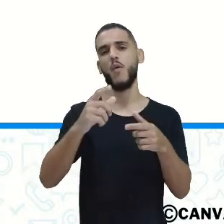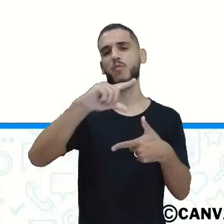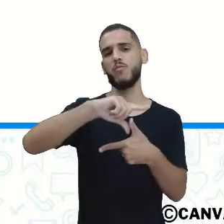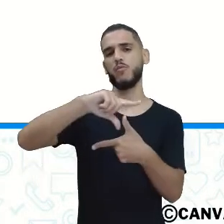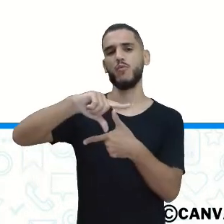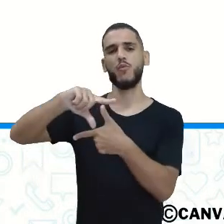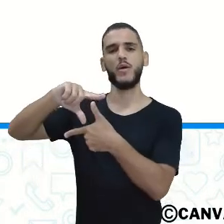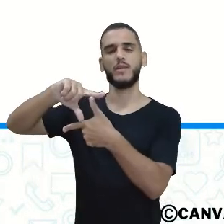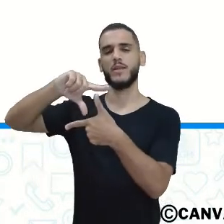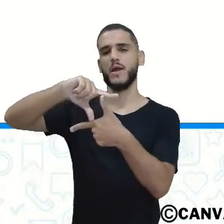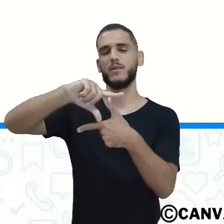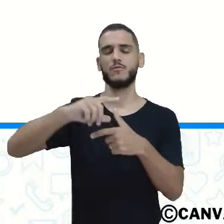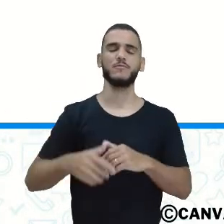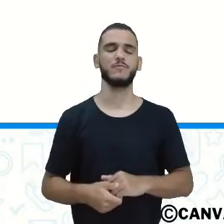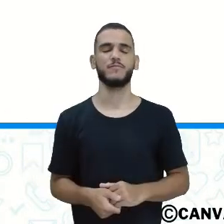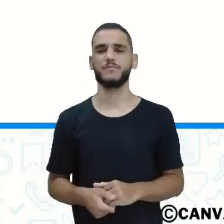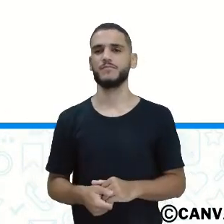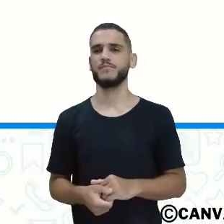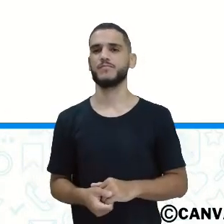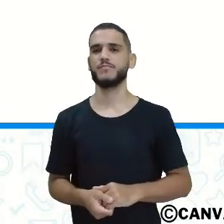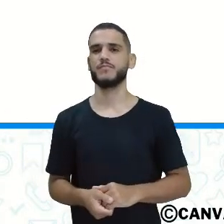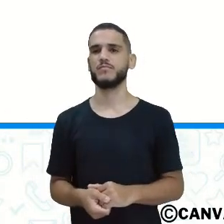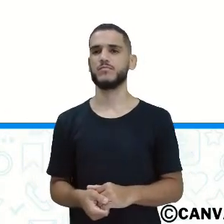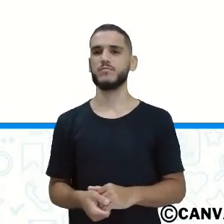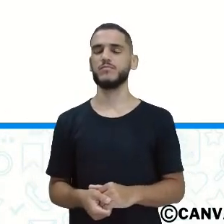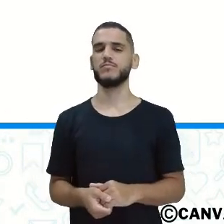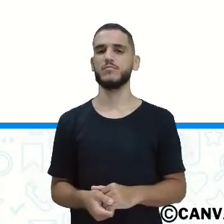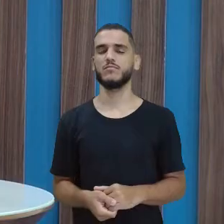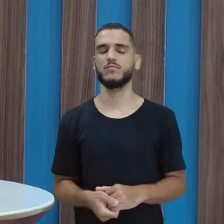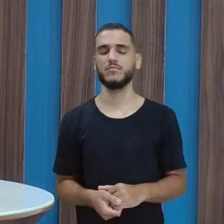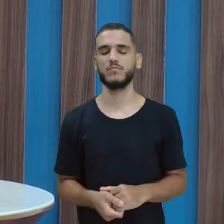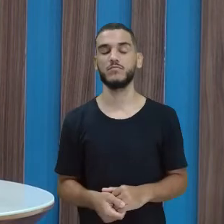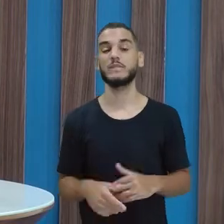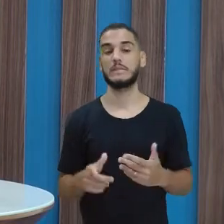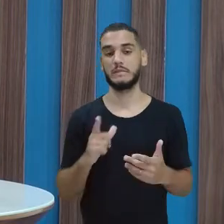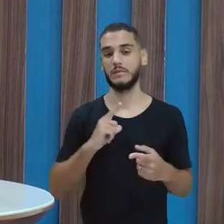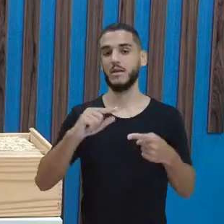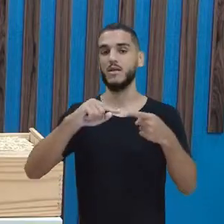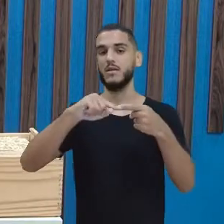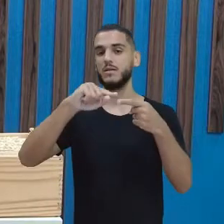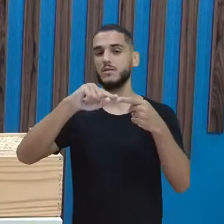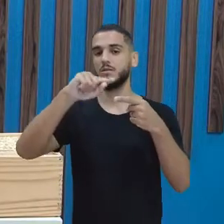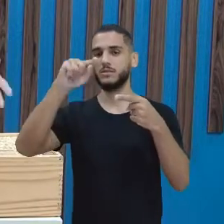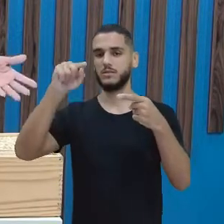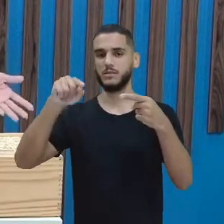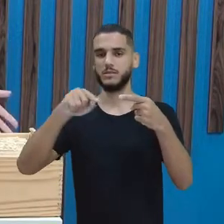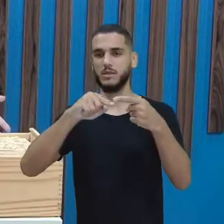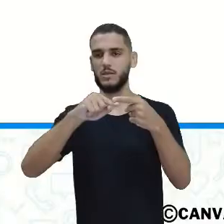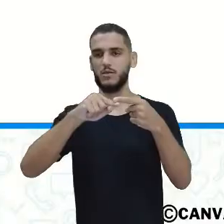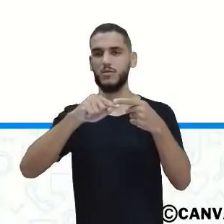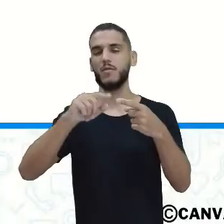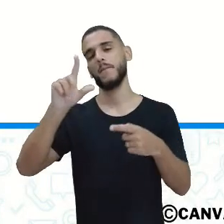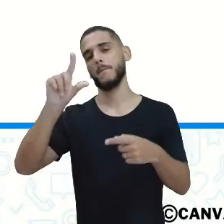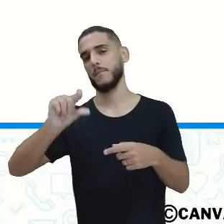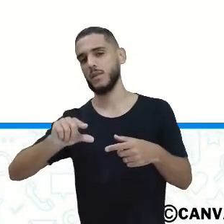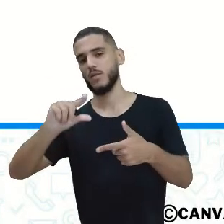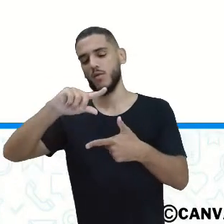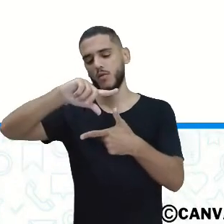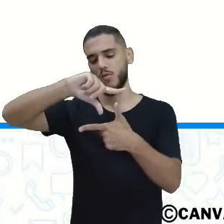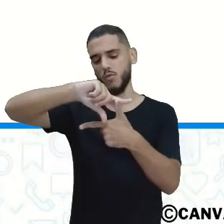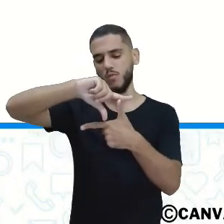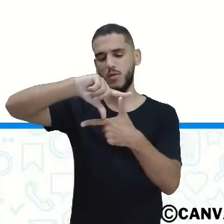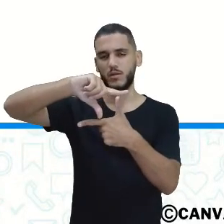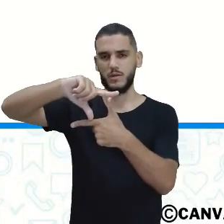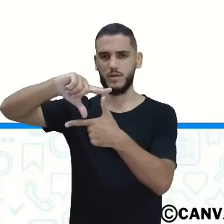aí, professora Esté, sem contar, professora Esté? Os círculos, professora. Em menor quantidade?